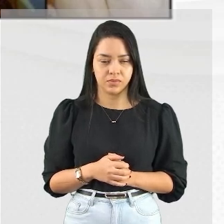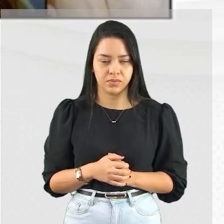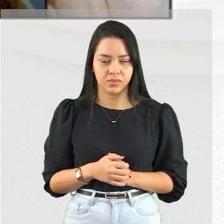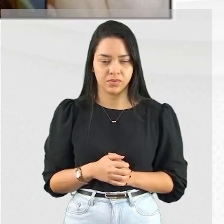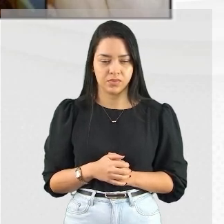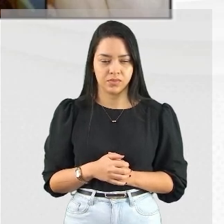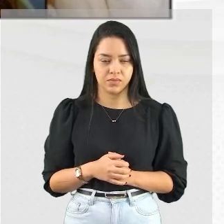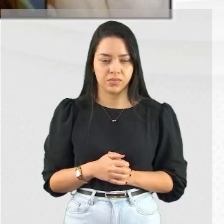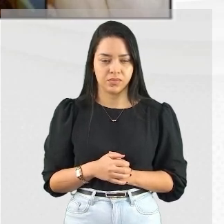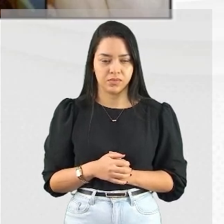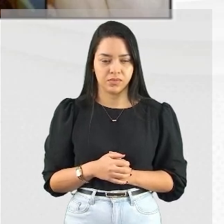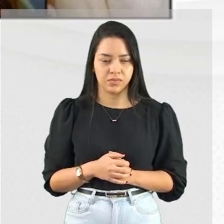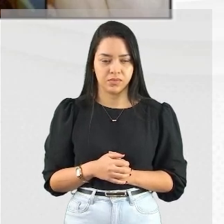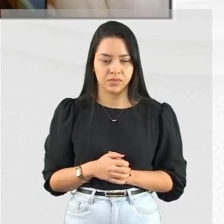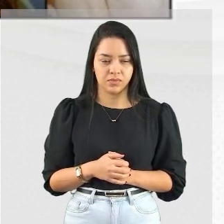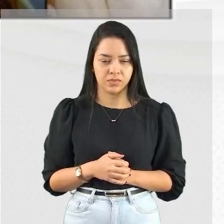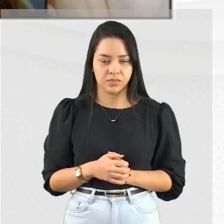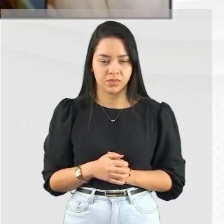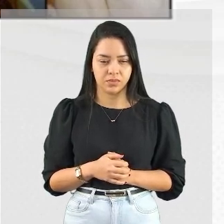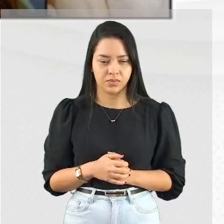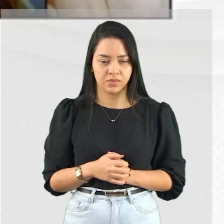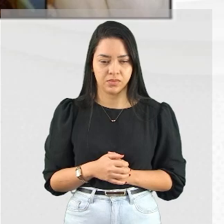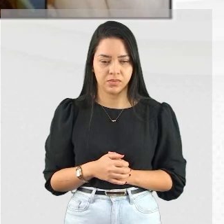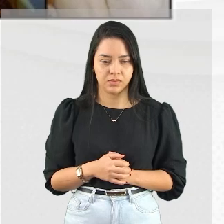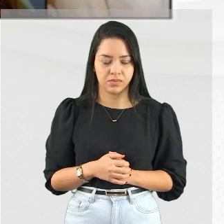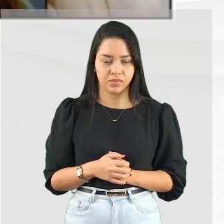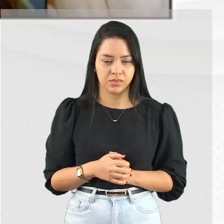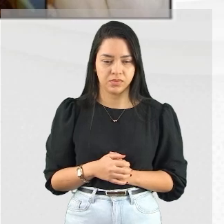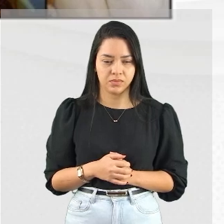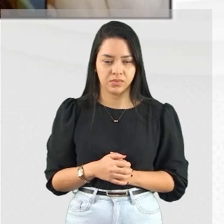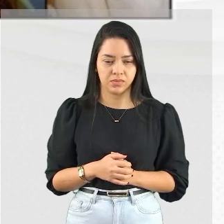tenho Azão, Azão,